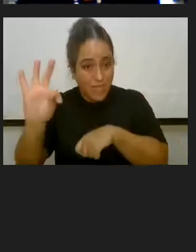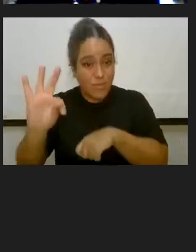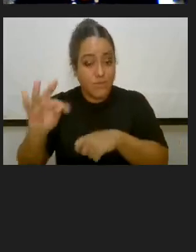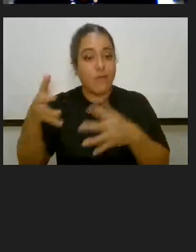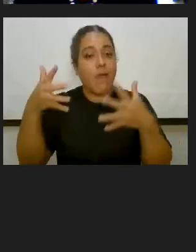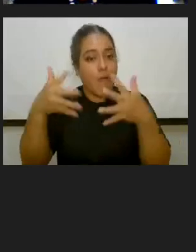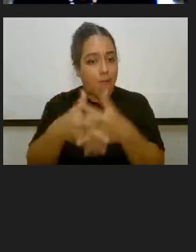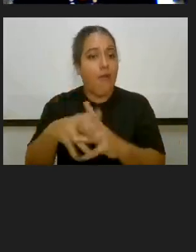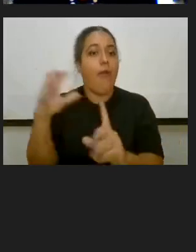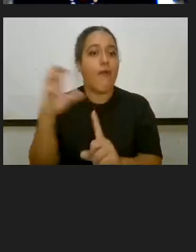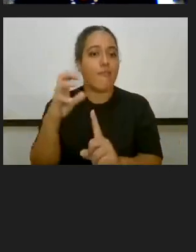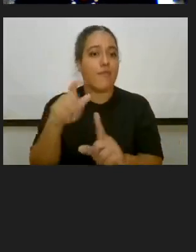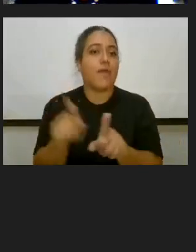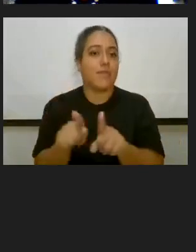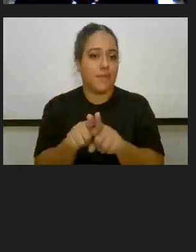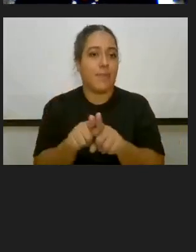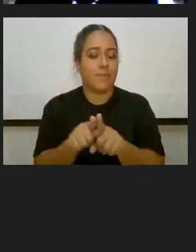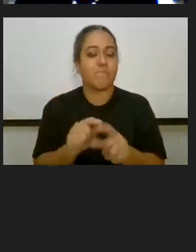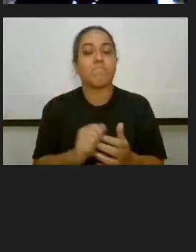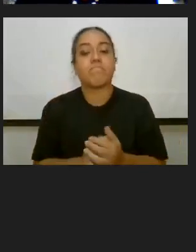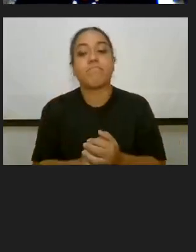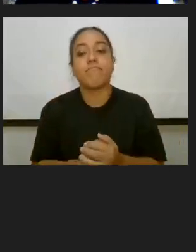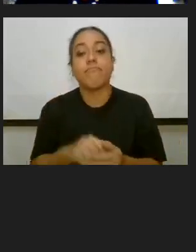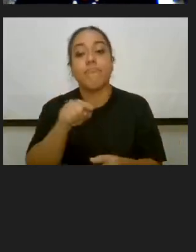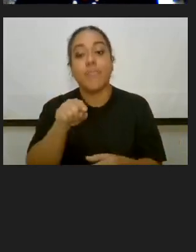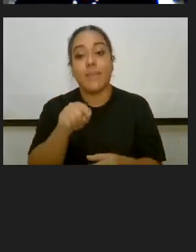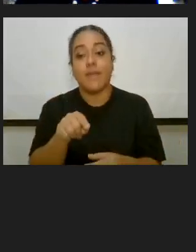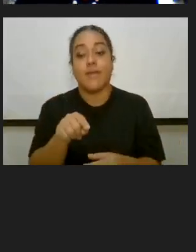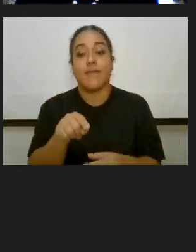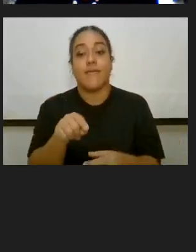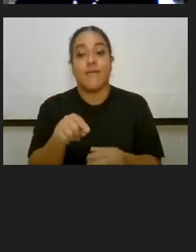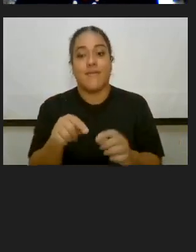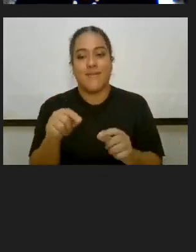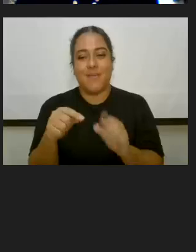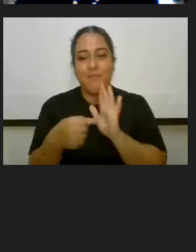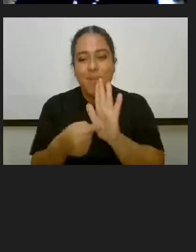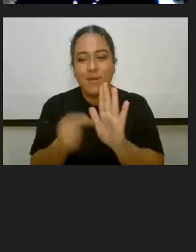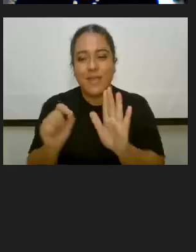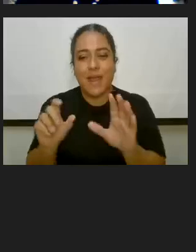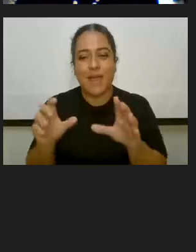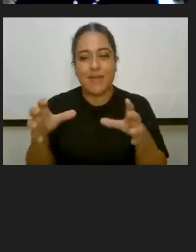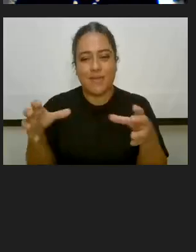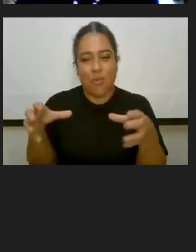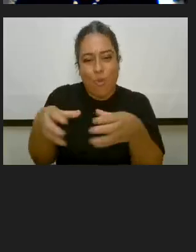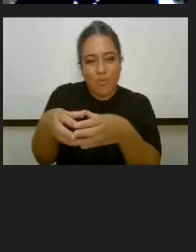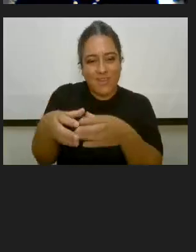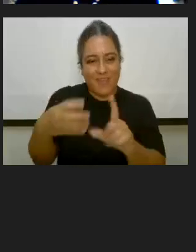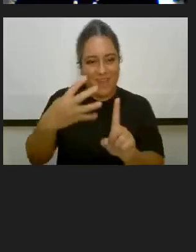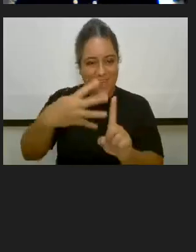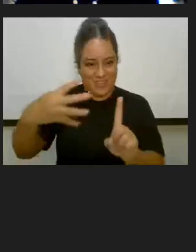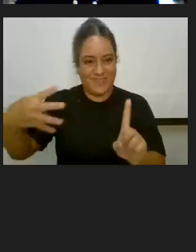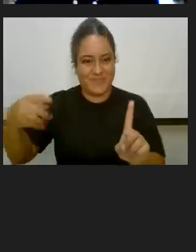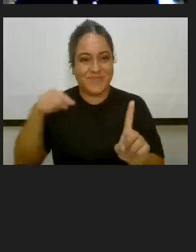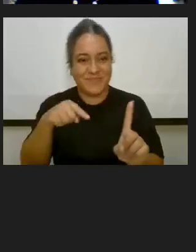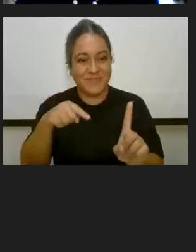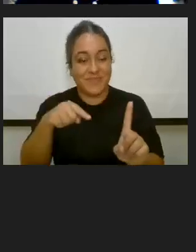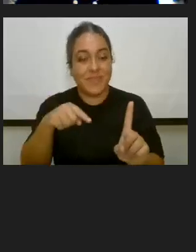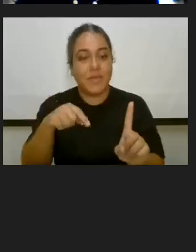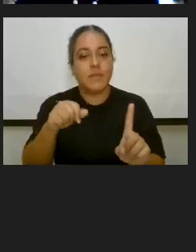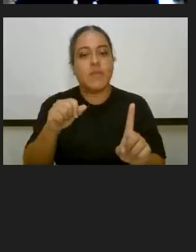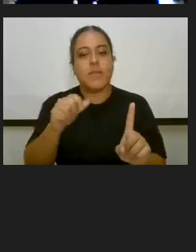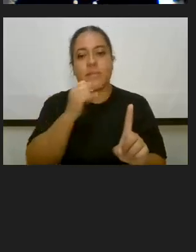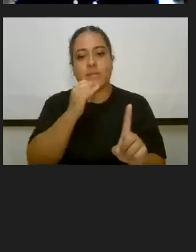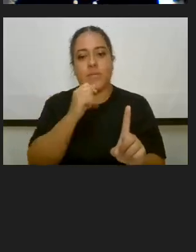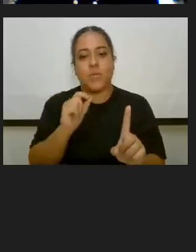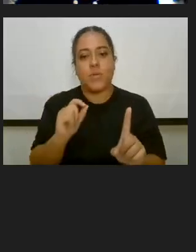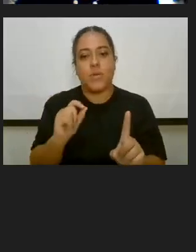E aí, só destacar que aqui, quando se fala da comunidade LGBTQIA+, tanto o aumento do